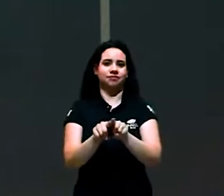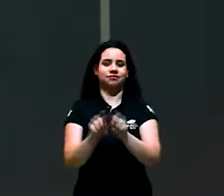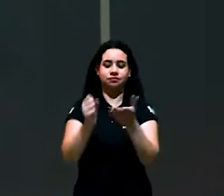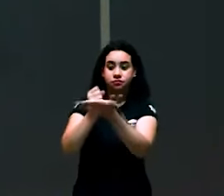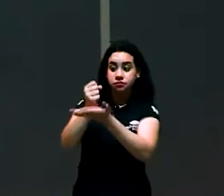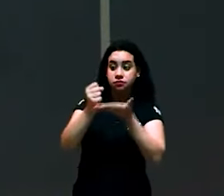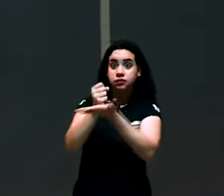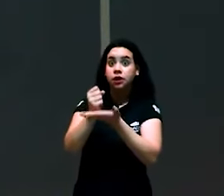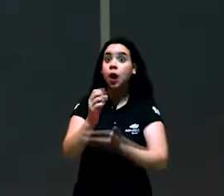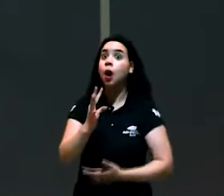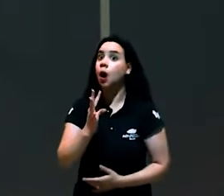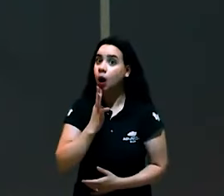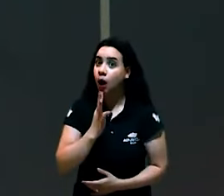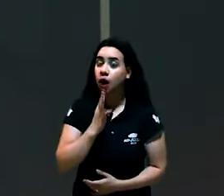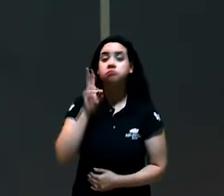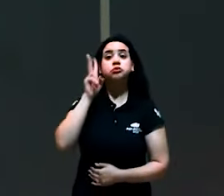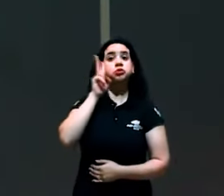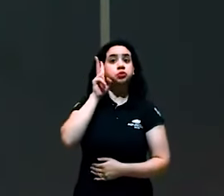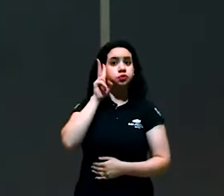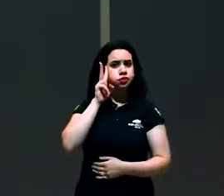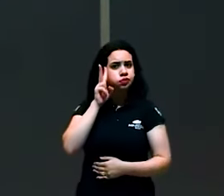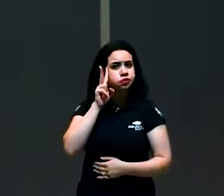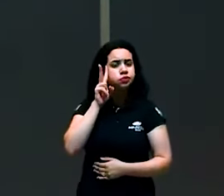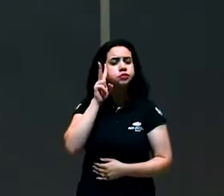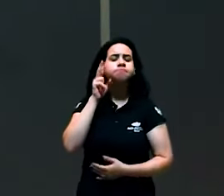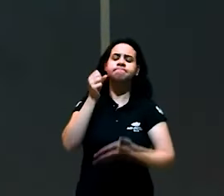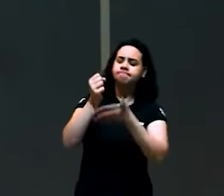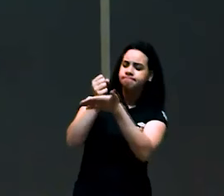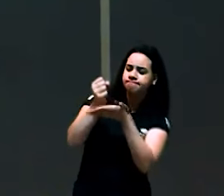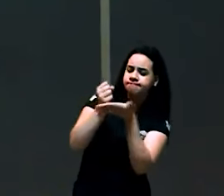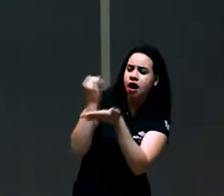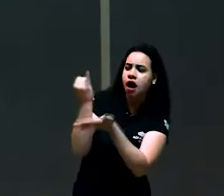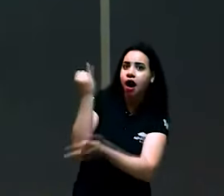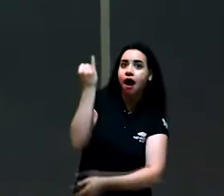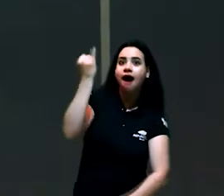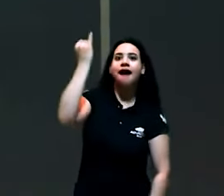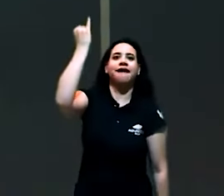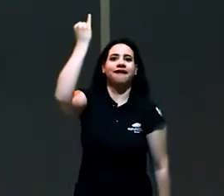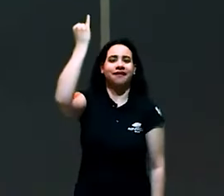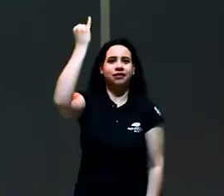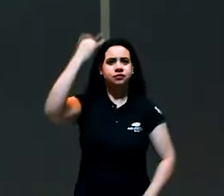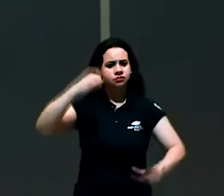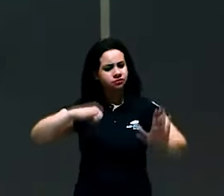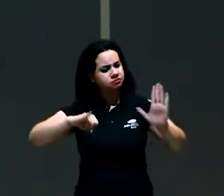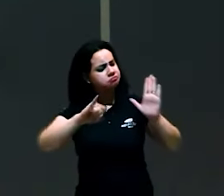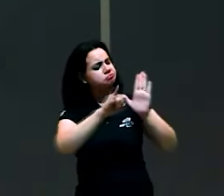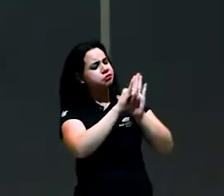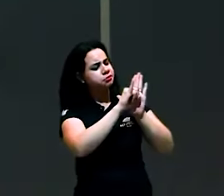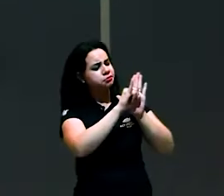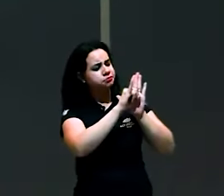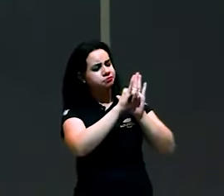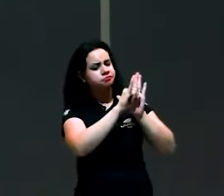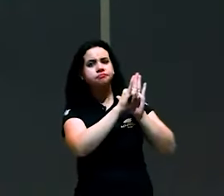a história é importante porque conhecemos a identidade de quem é o Espírito Santo